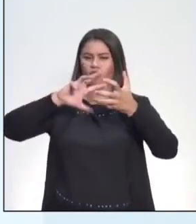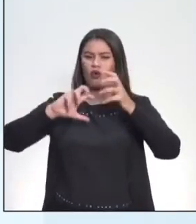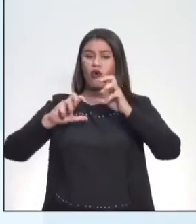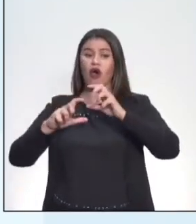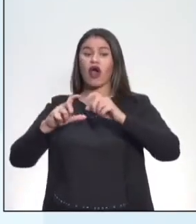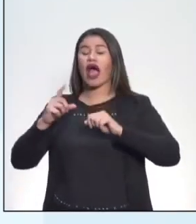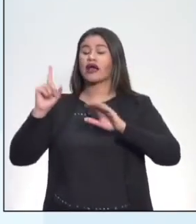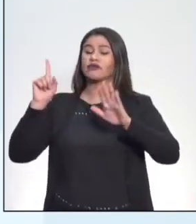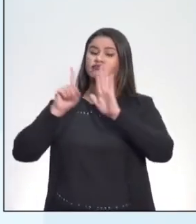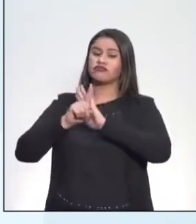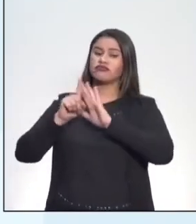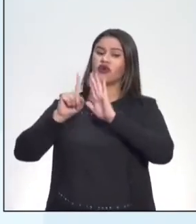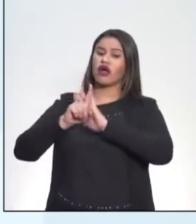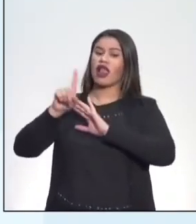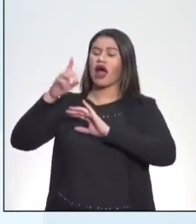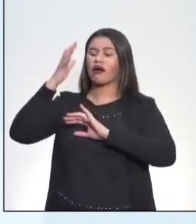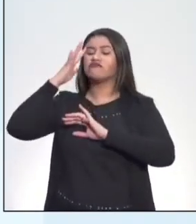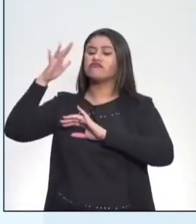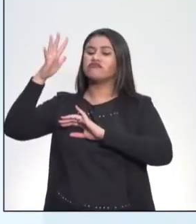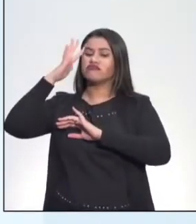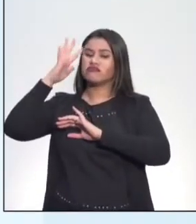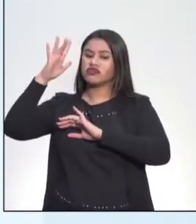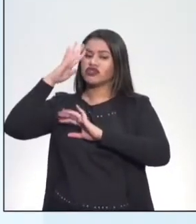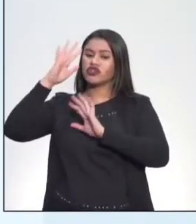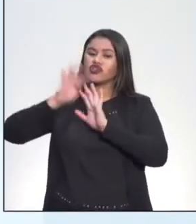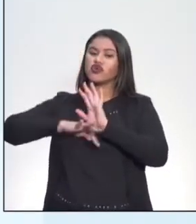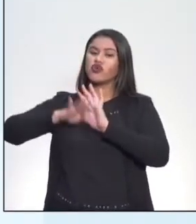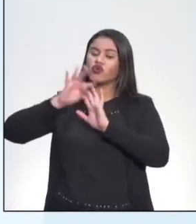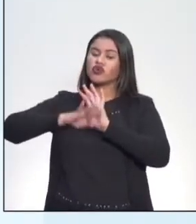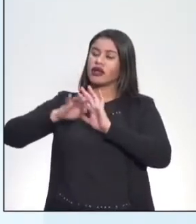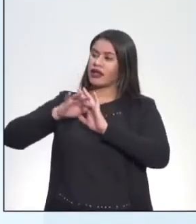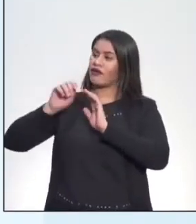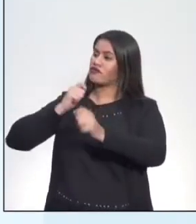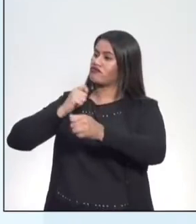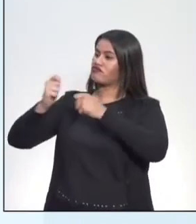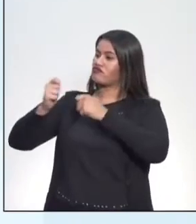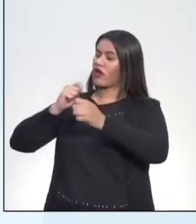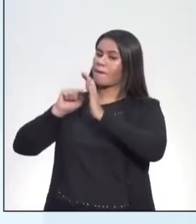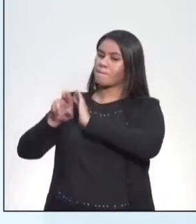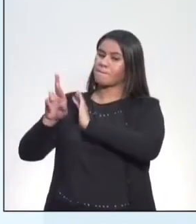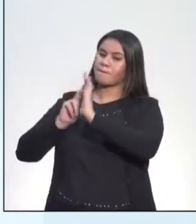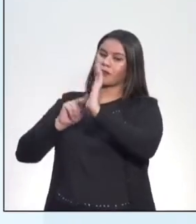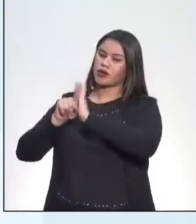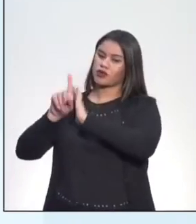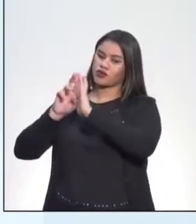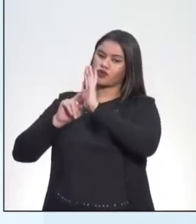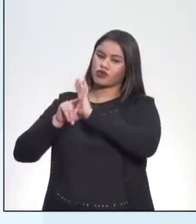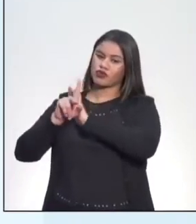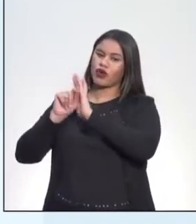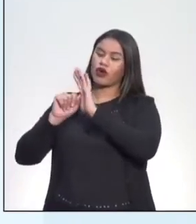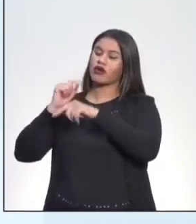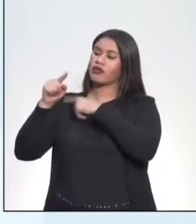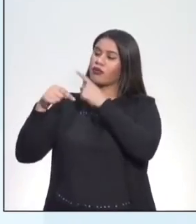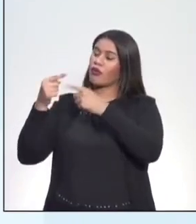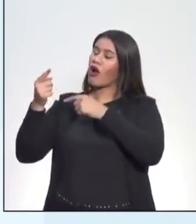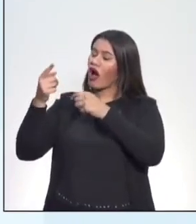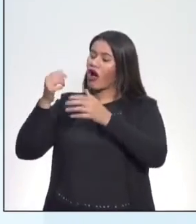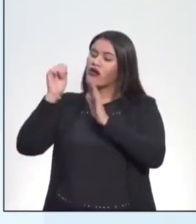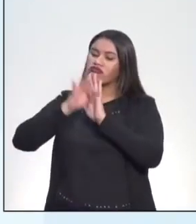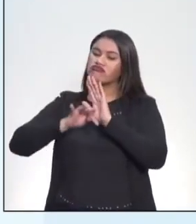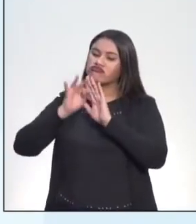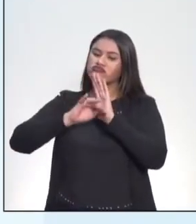arte na sociedade, reflitam e escrevam um texto, registrando o que vocês mesmos pensam sobre arte.